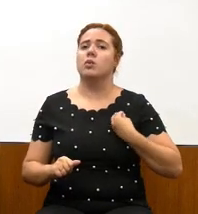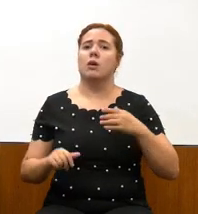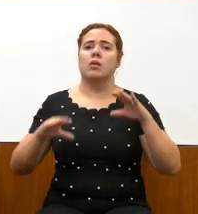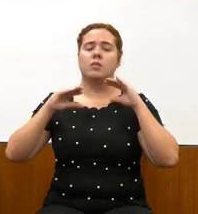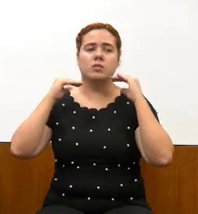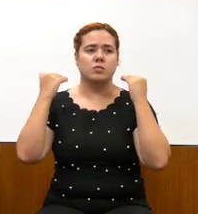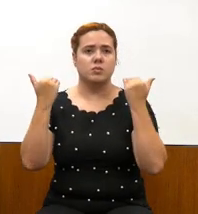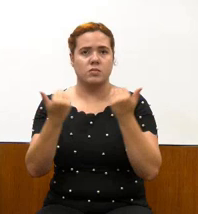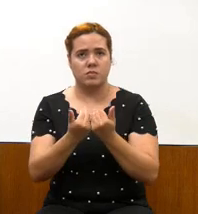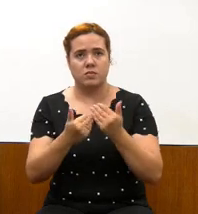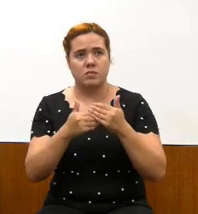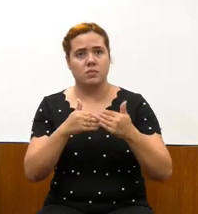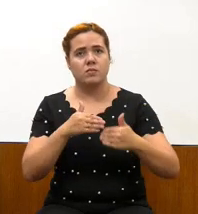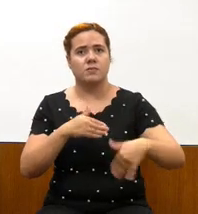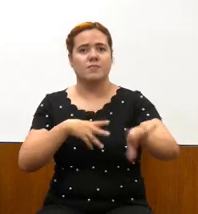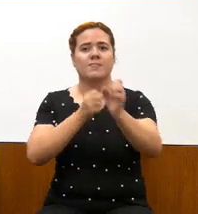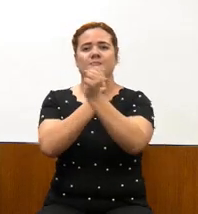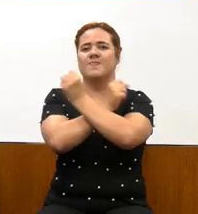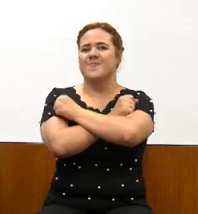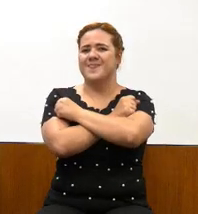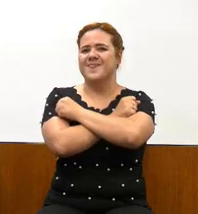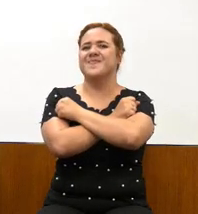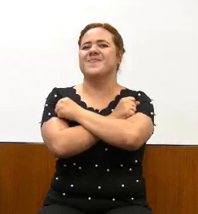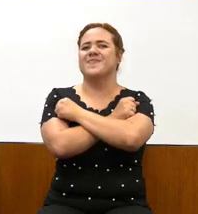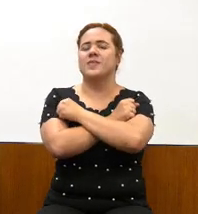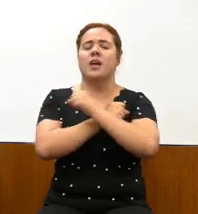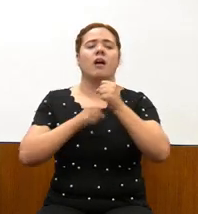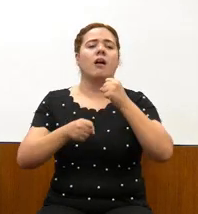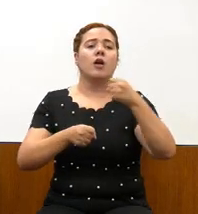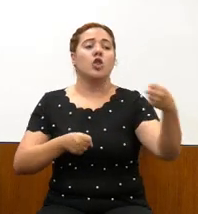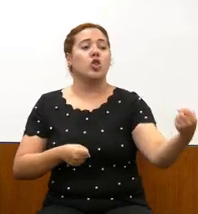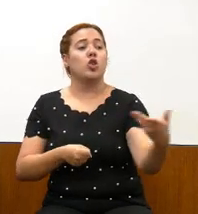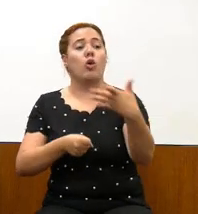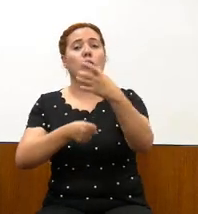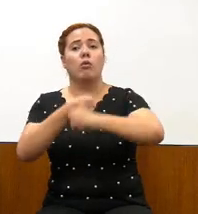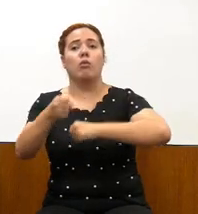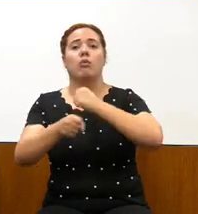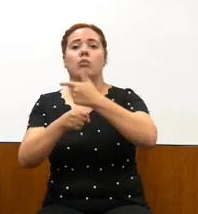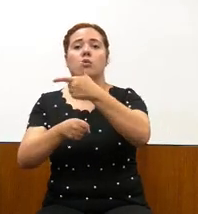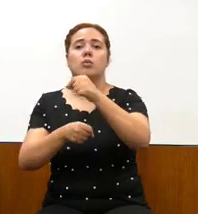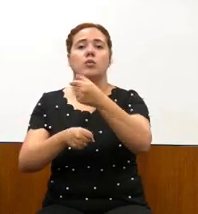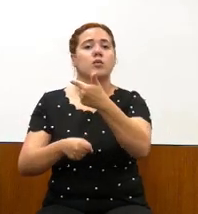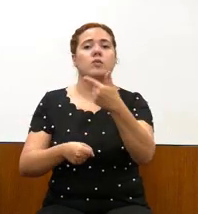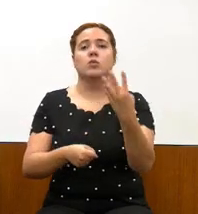nossa comissão durante o ano. Um abraço a todos e um bom 2024.